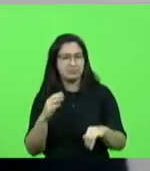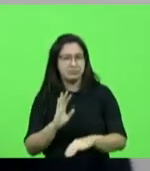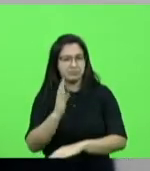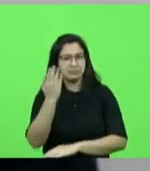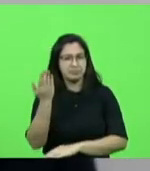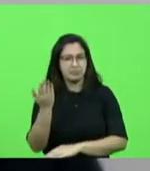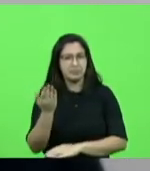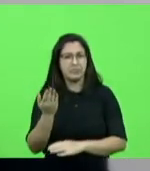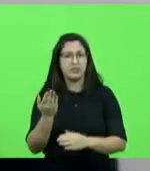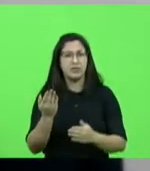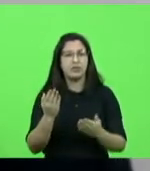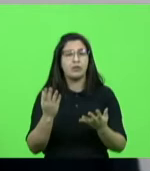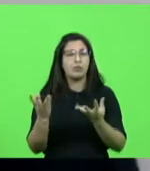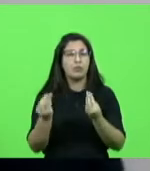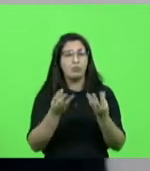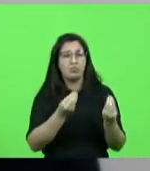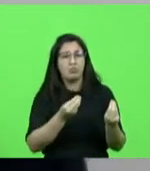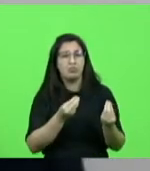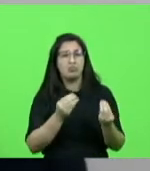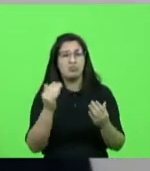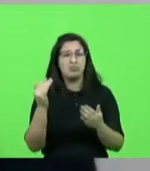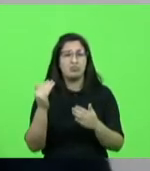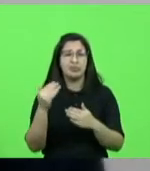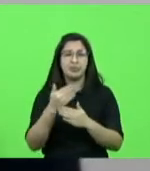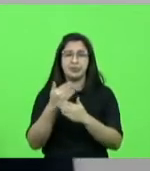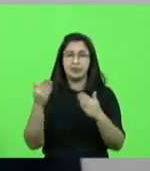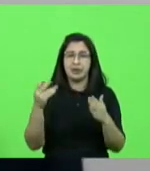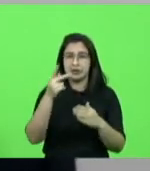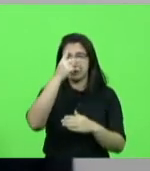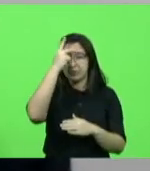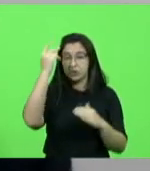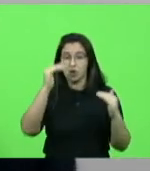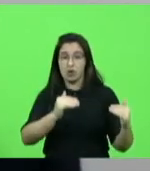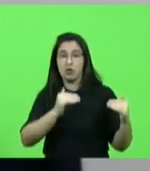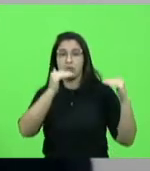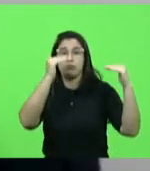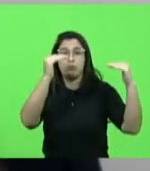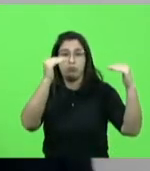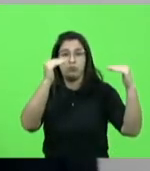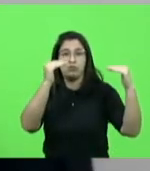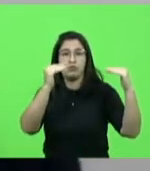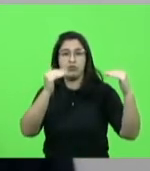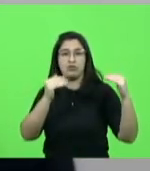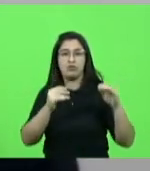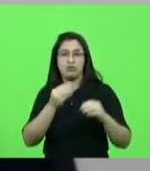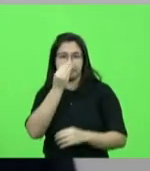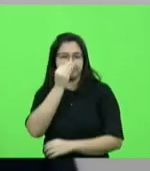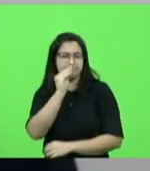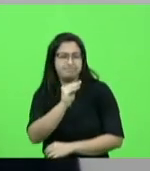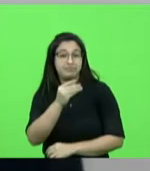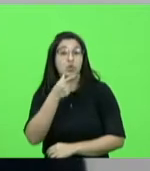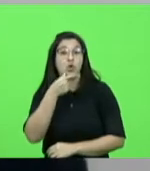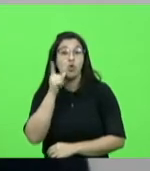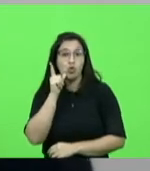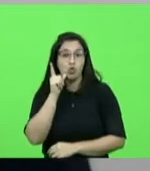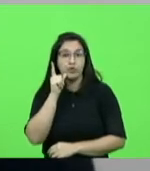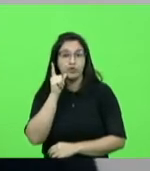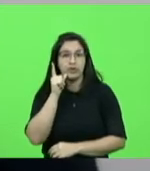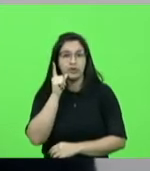esses maus exemplos que vêm de cima, inclusive ontem, mais uma vez, né, um péssimo exemplo vindo de